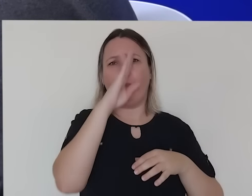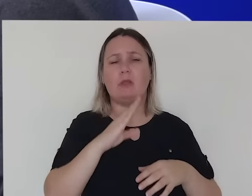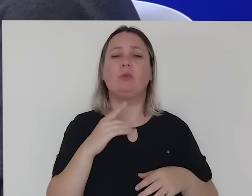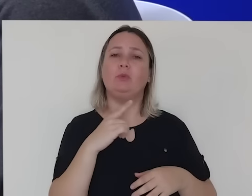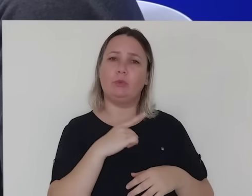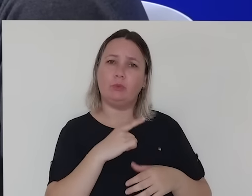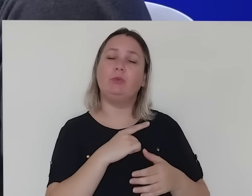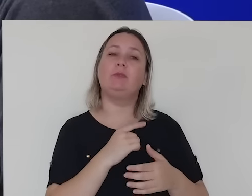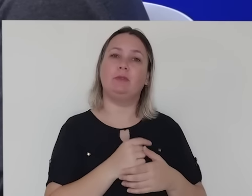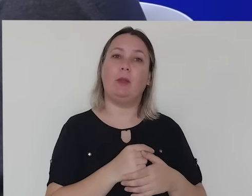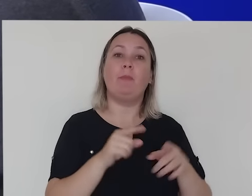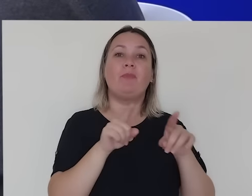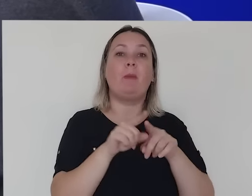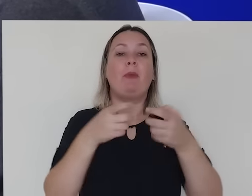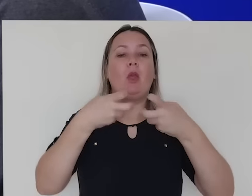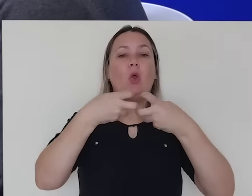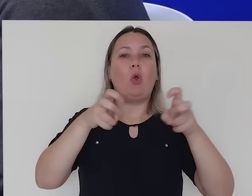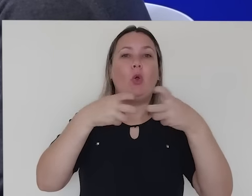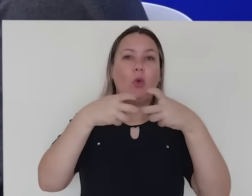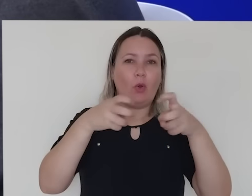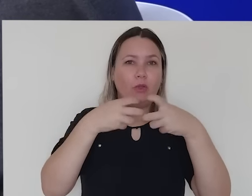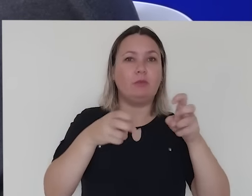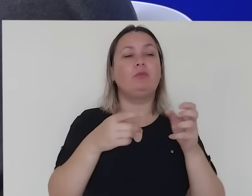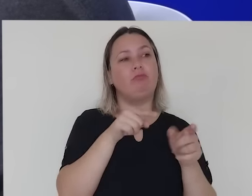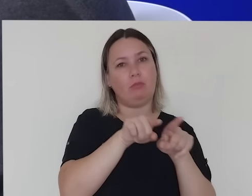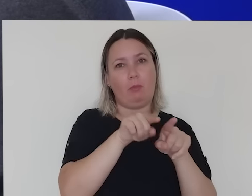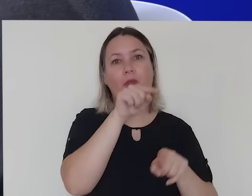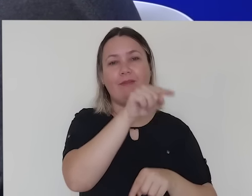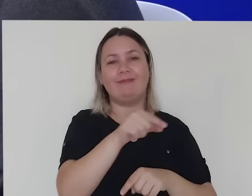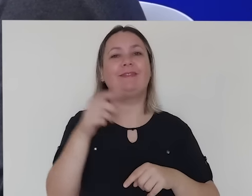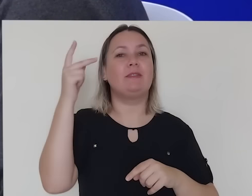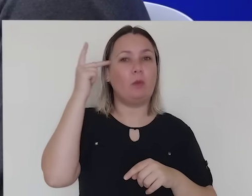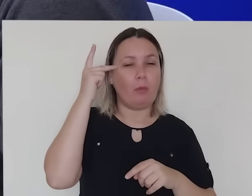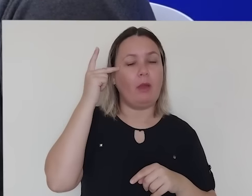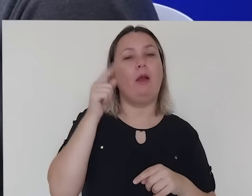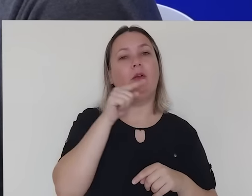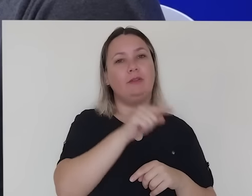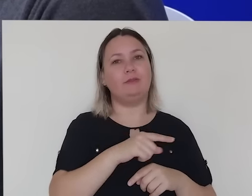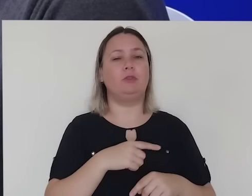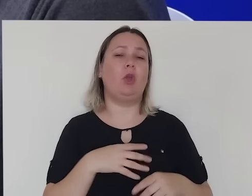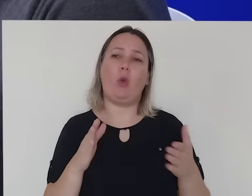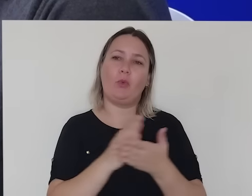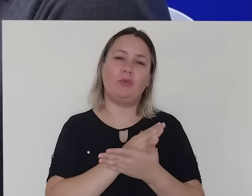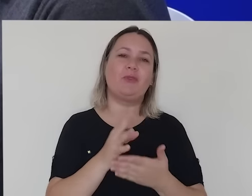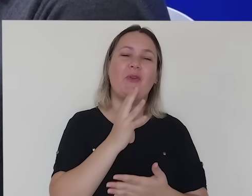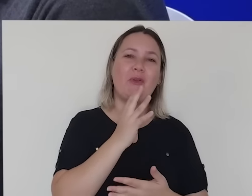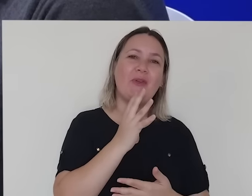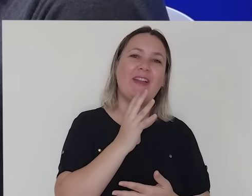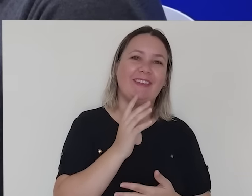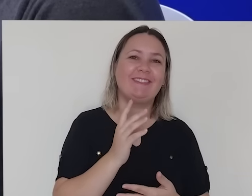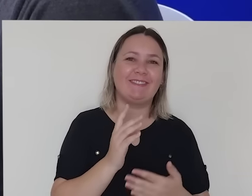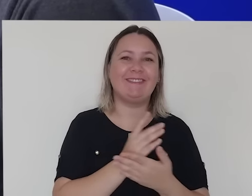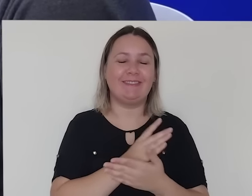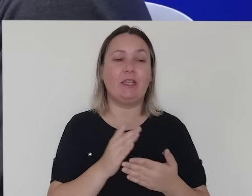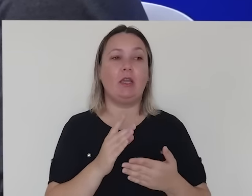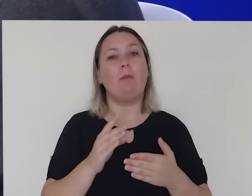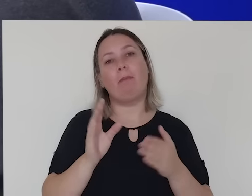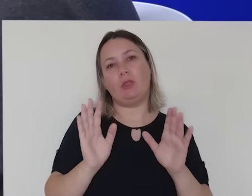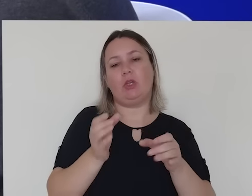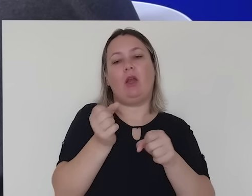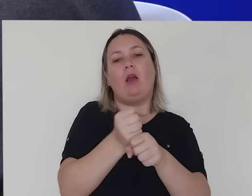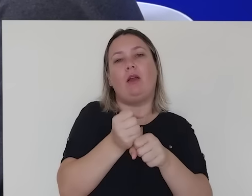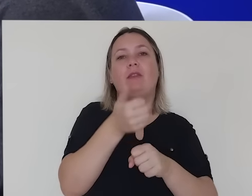chassi de ônibus também em Campinas Então hoje por exemplo né muito conhecida como carro mas presente no Brasil há 10 anos muito forte com